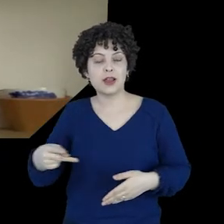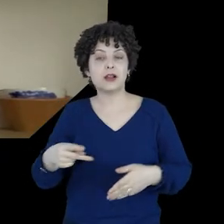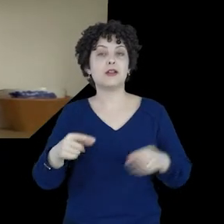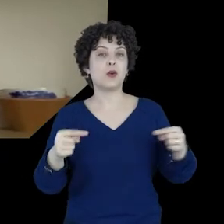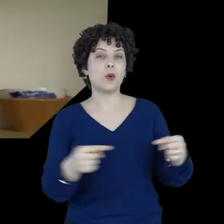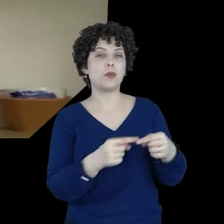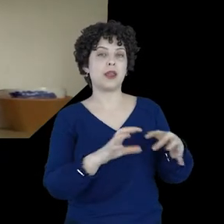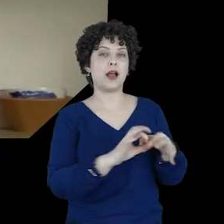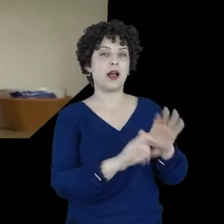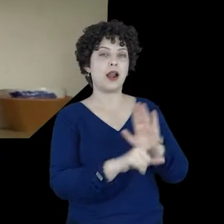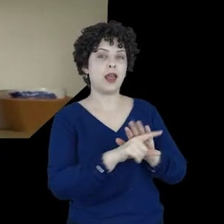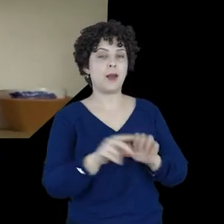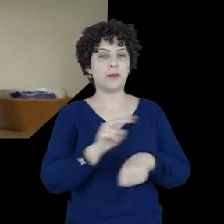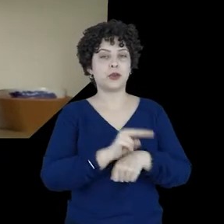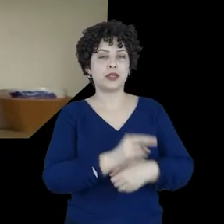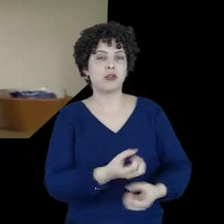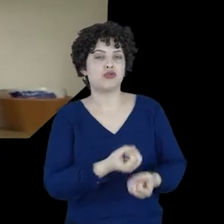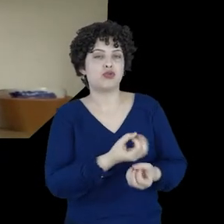dados.